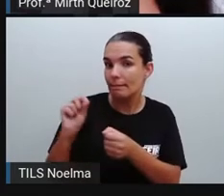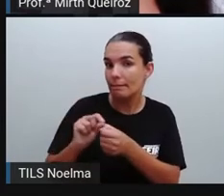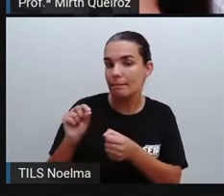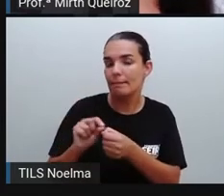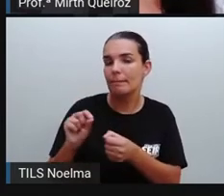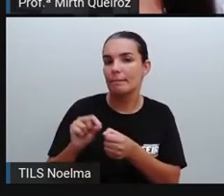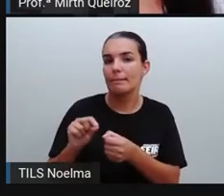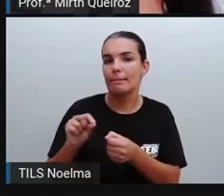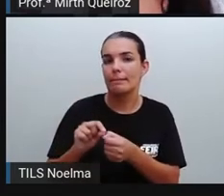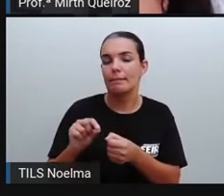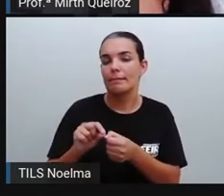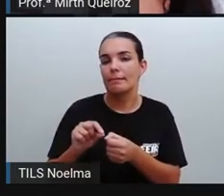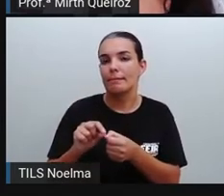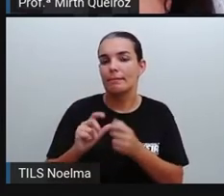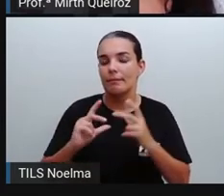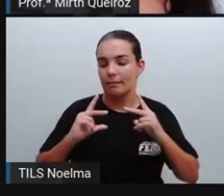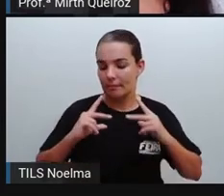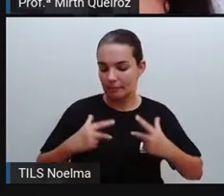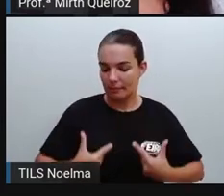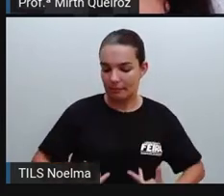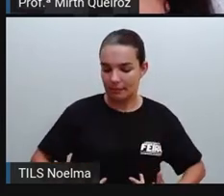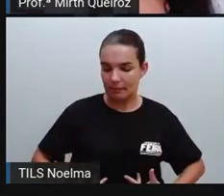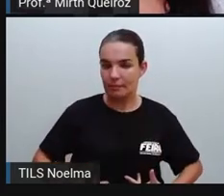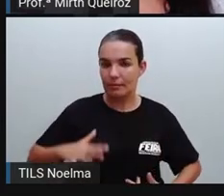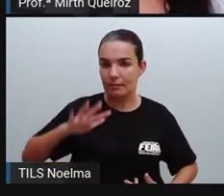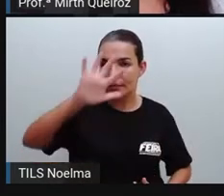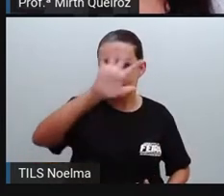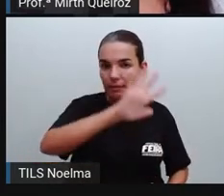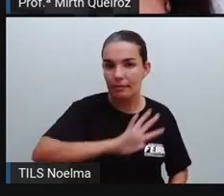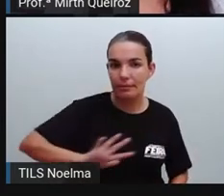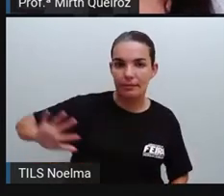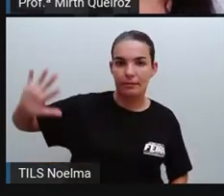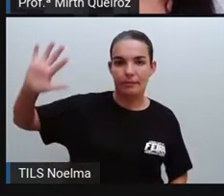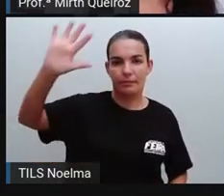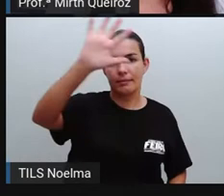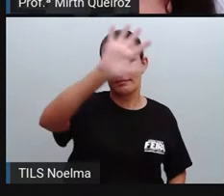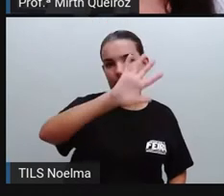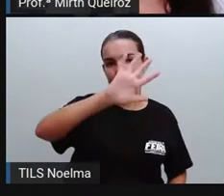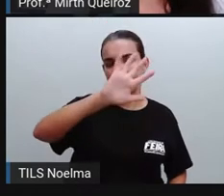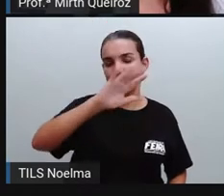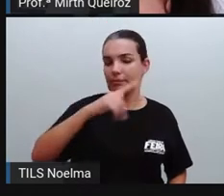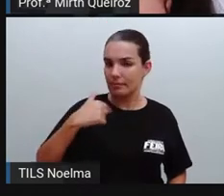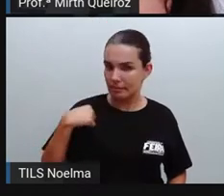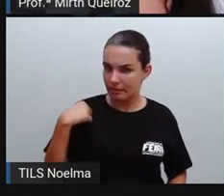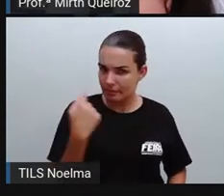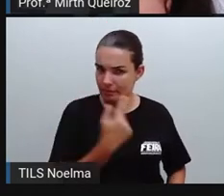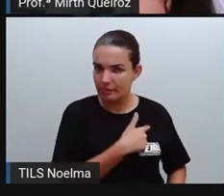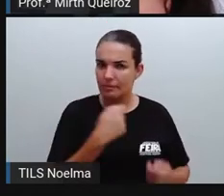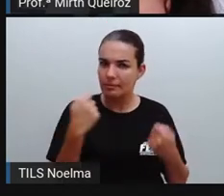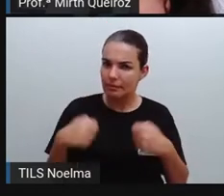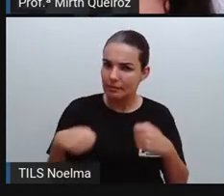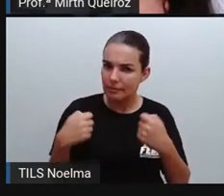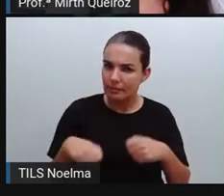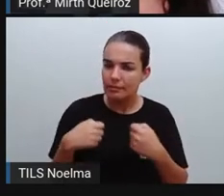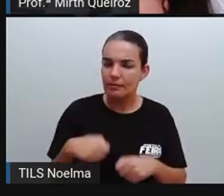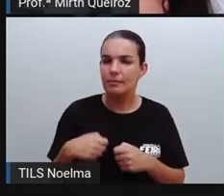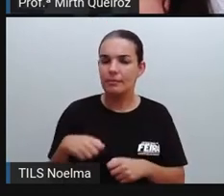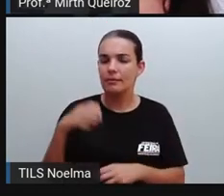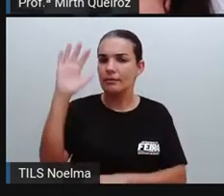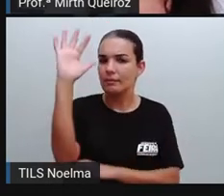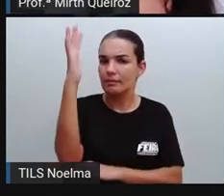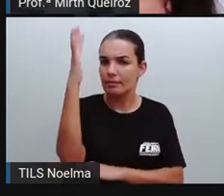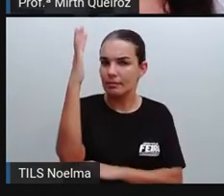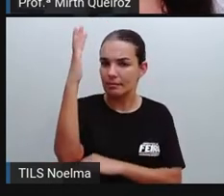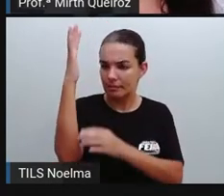necessária, a gente precisa disso. Nós precisamos, por exemplo, da madeira para a construção de móveis, nós precisamos da madeira